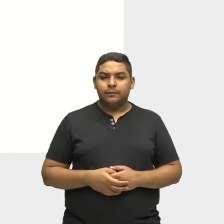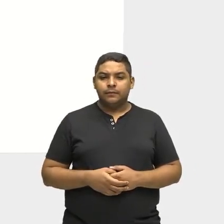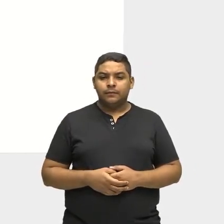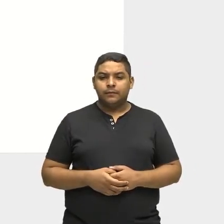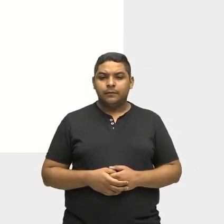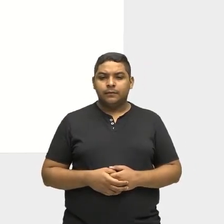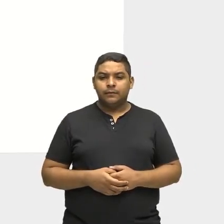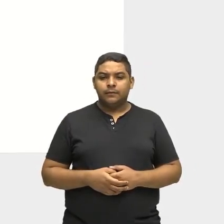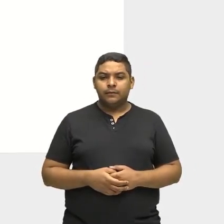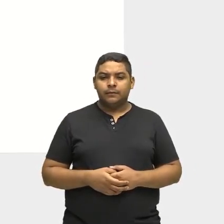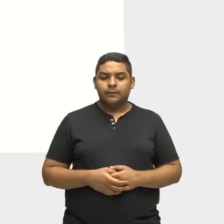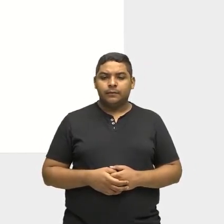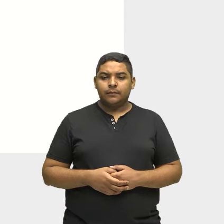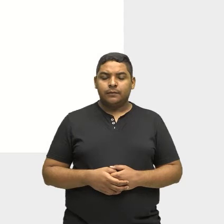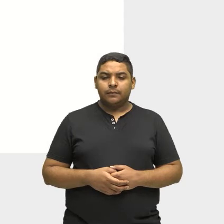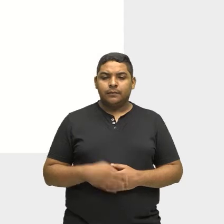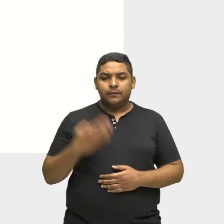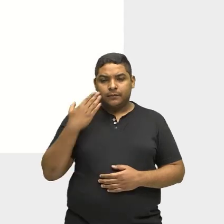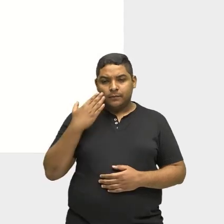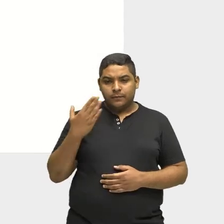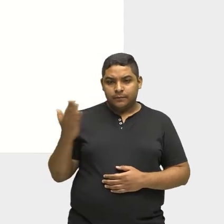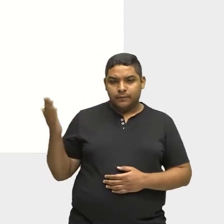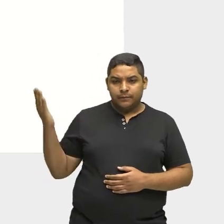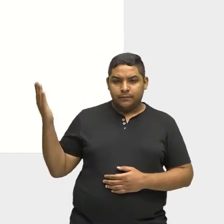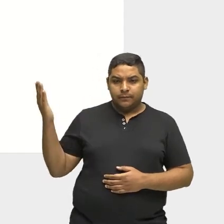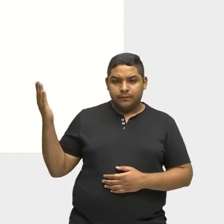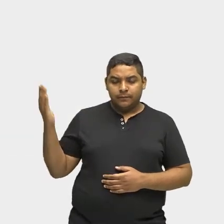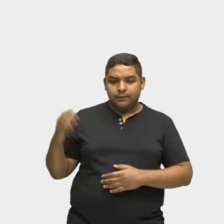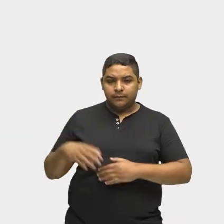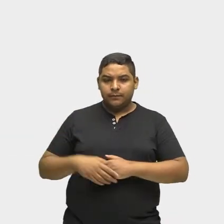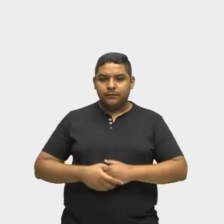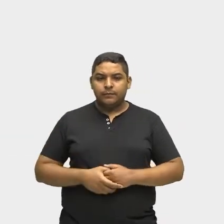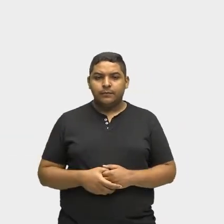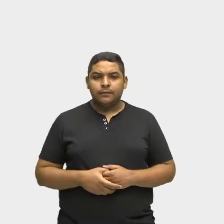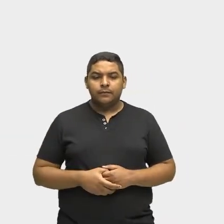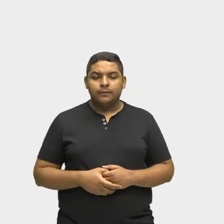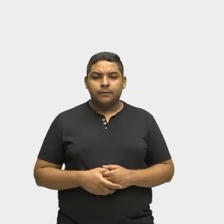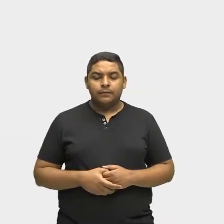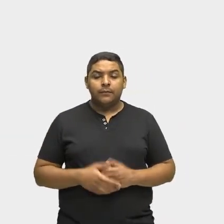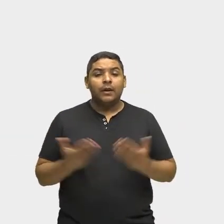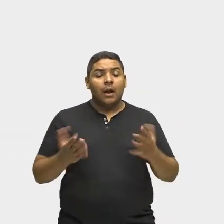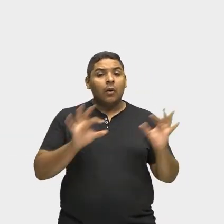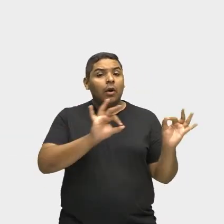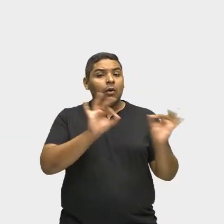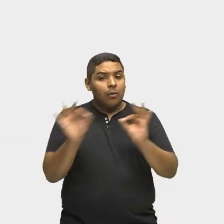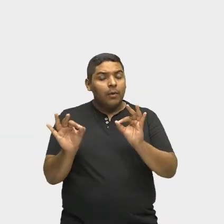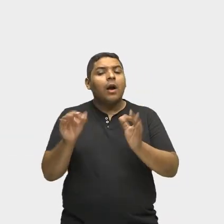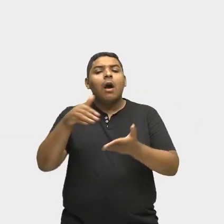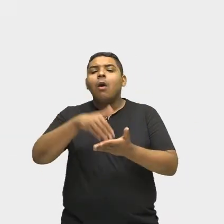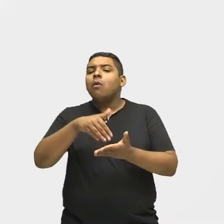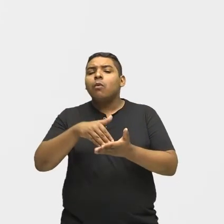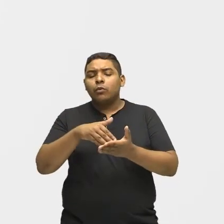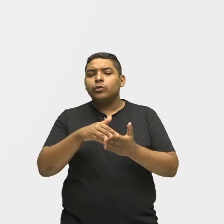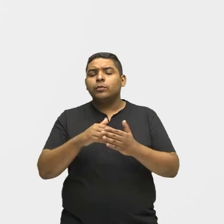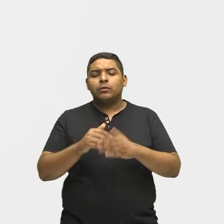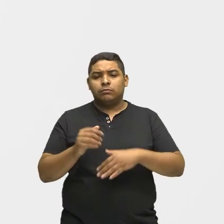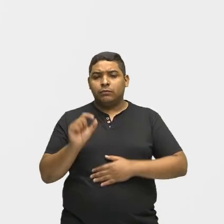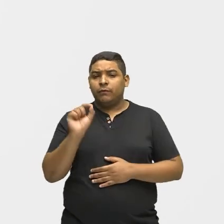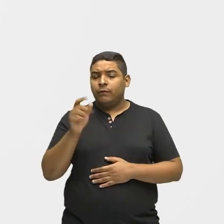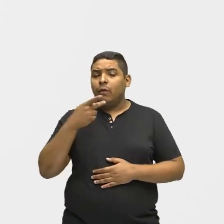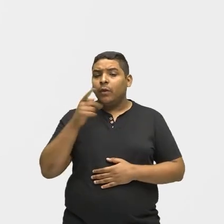Elas estão dançando balé. Tudo bem? E acompanhe agora a nossa última cartela que diz o seguinte.